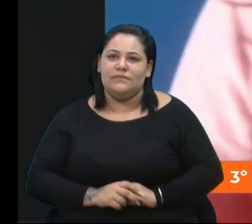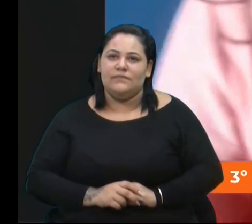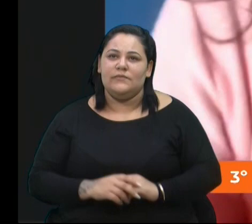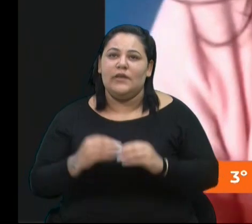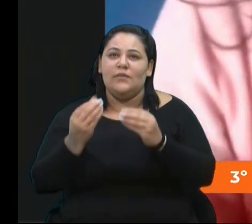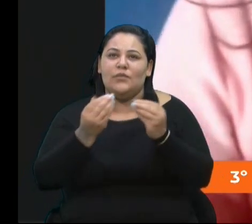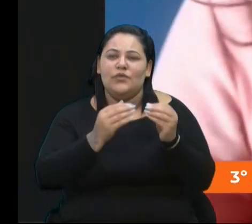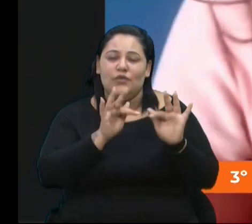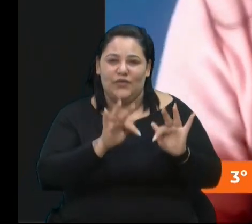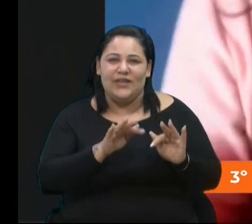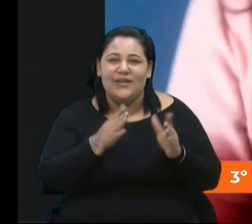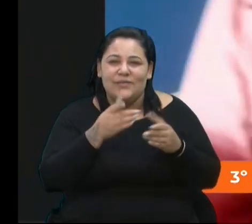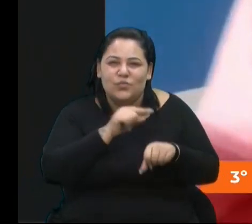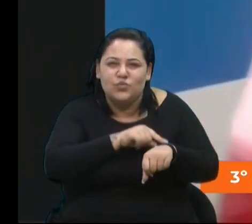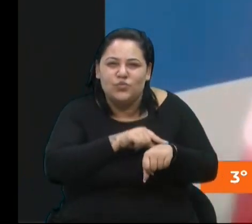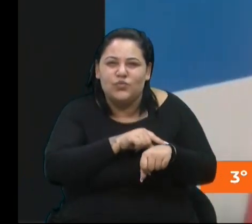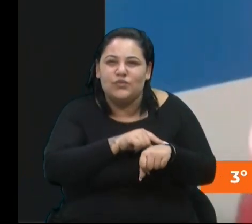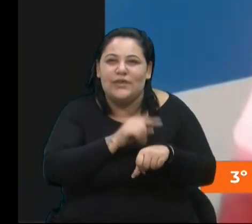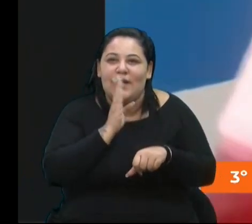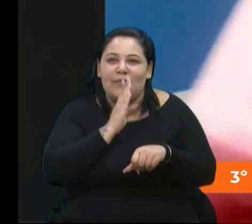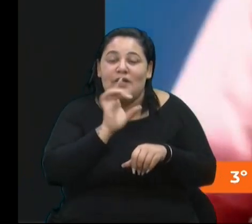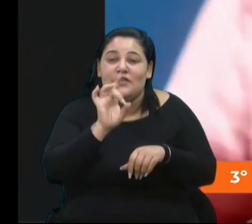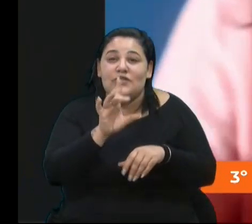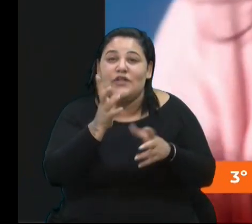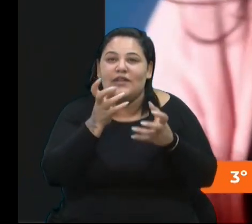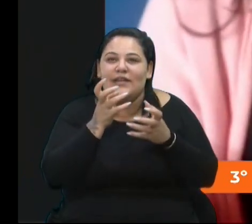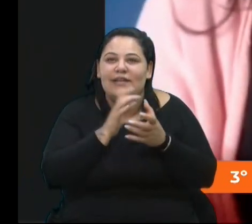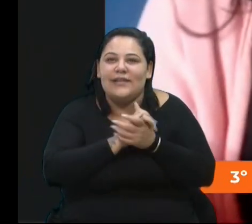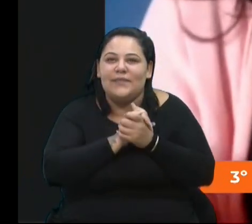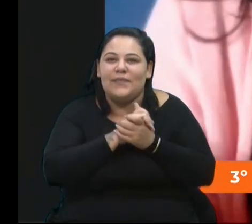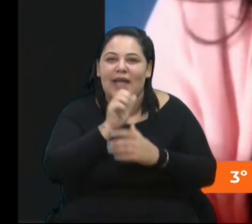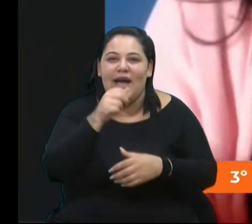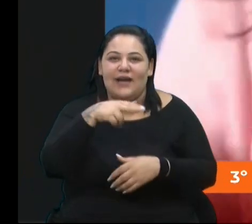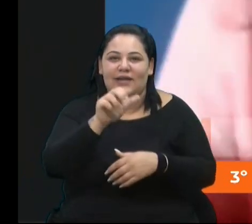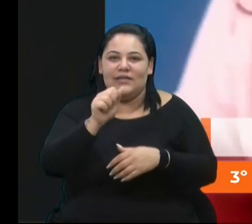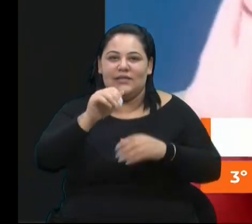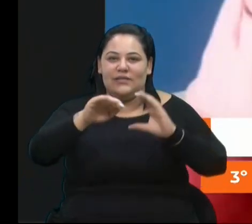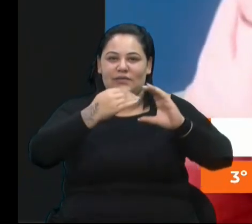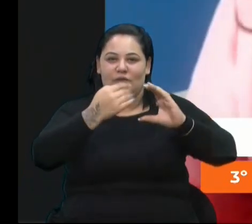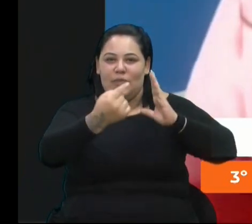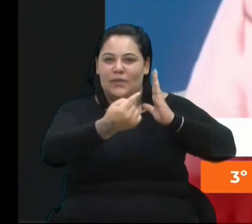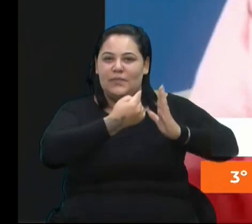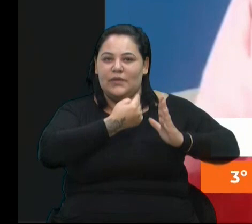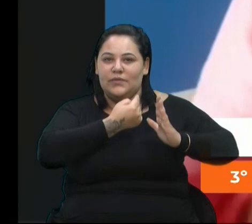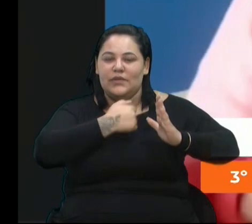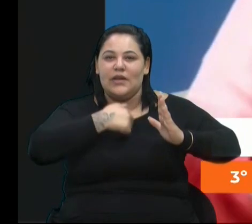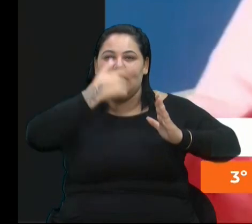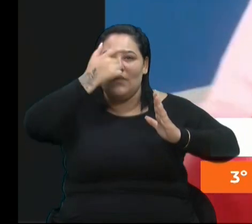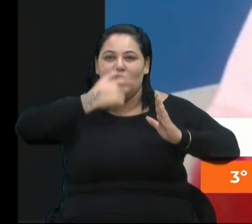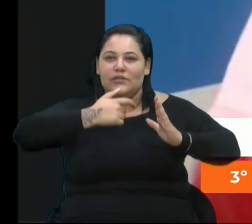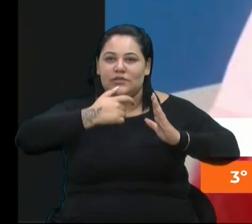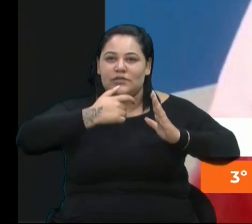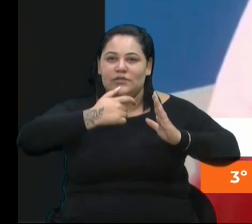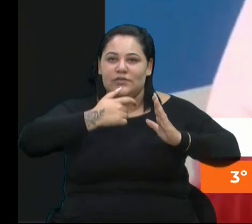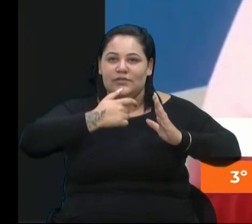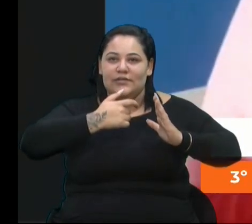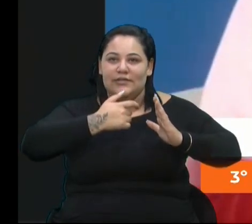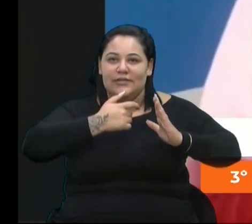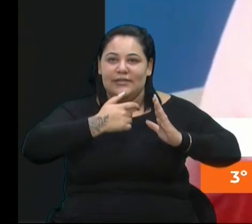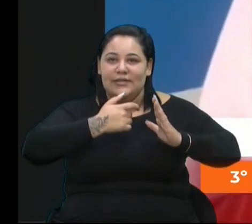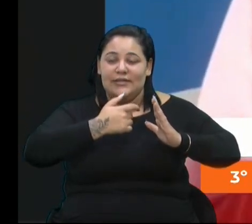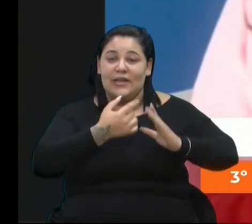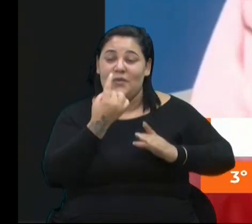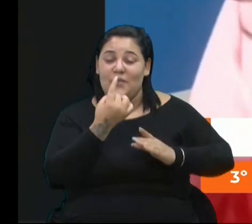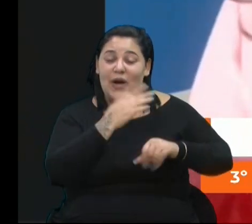muito no finzinho aqui, mas eu só queria. A Ana mandou uma pergunta que eu acho ela daria uma conversa de 1 hora